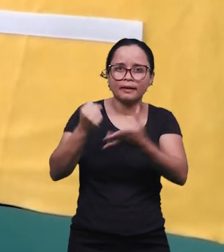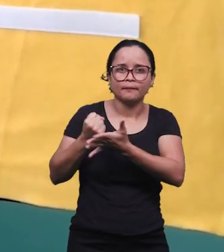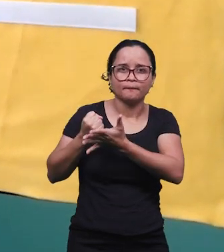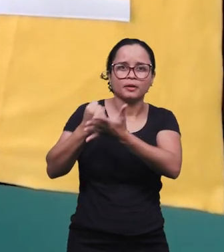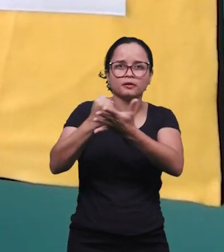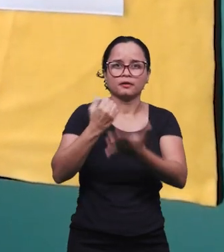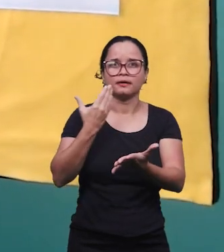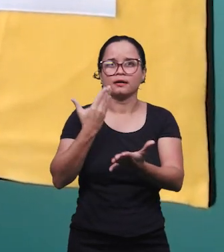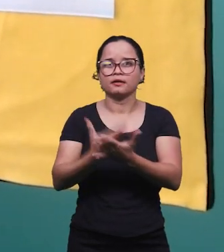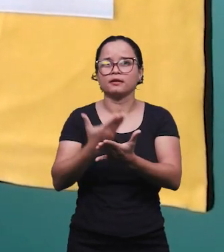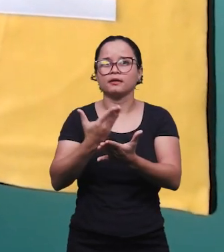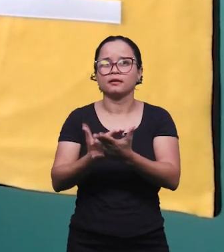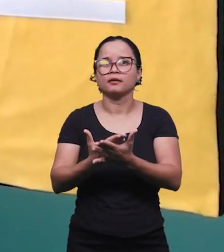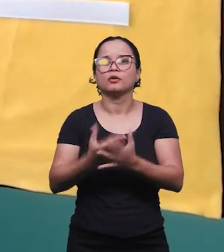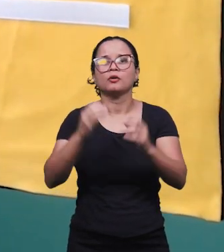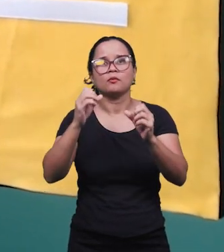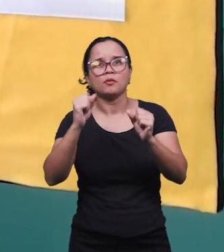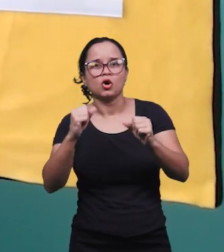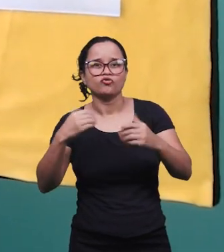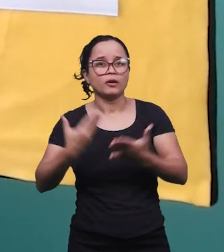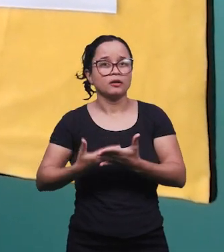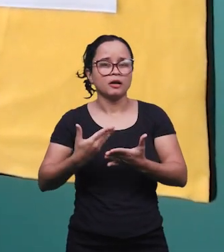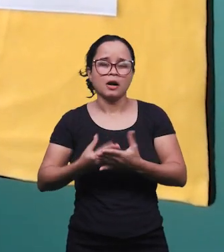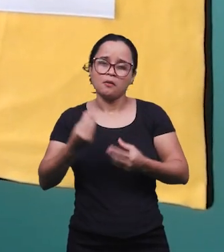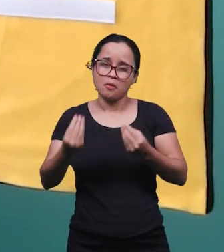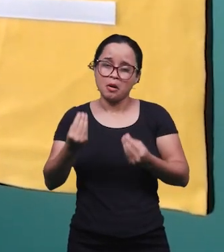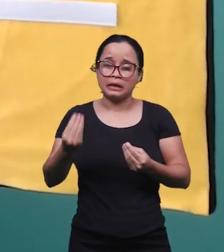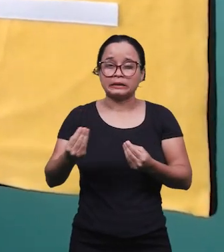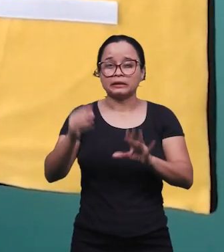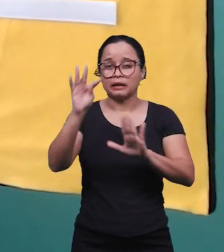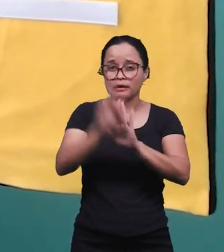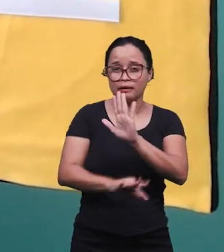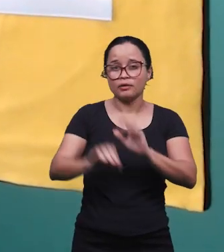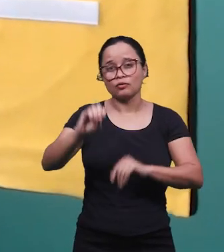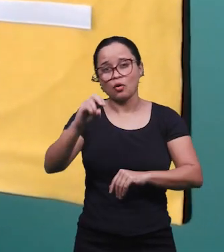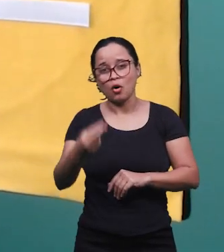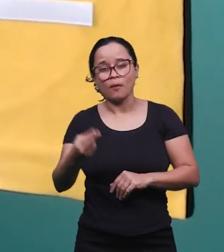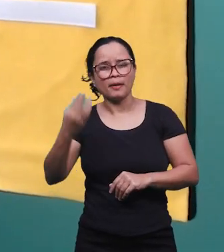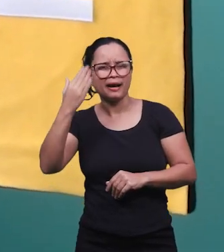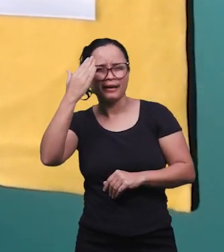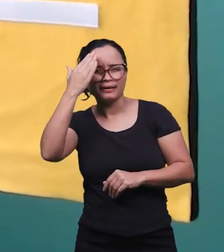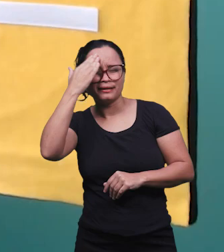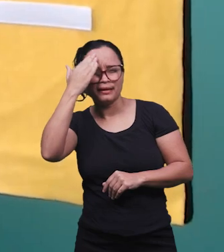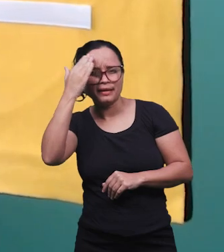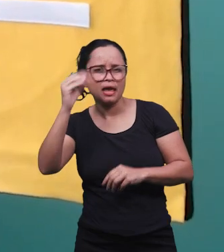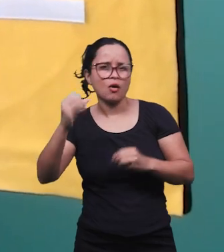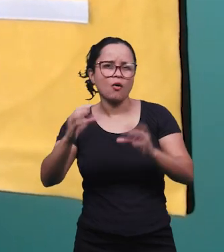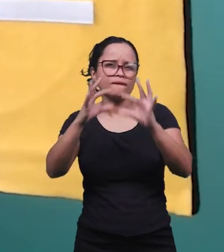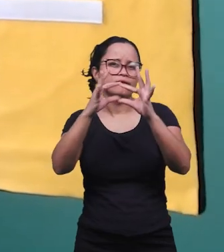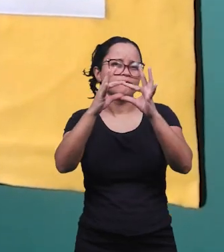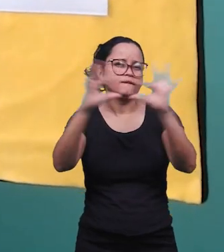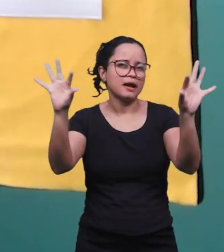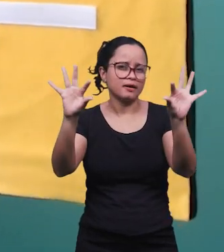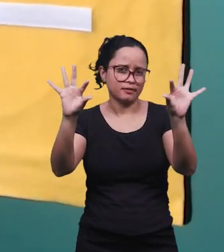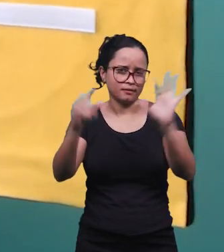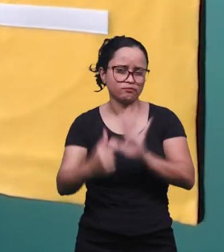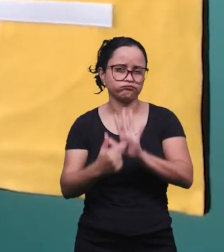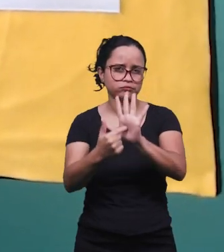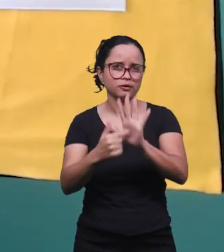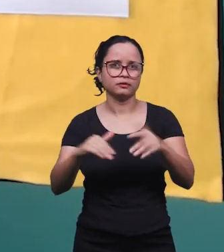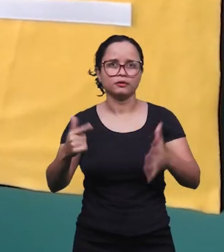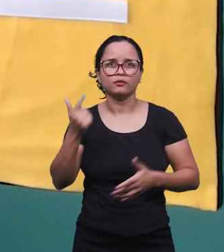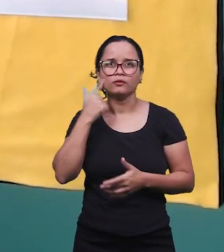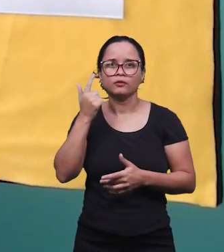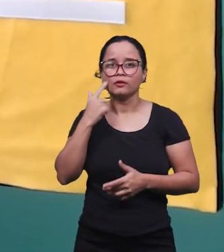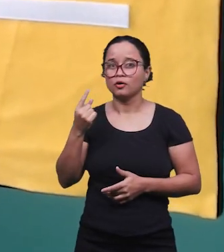a aula, pode ser um suporte para texto, um suporte para compreensão e expressão de frases também. Então, nós temos